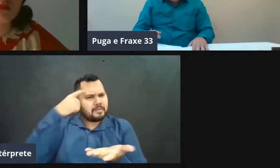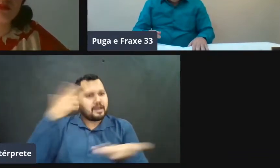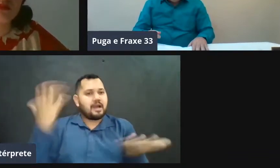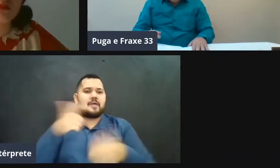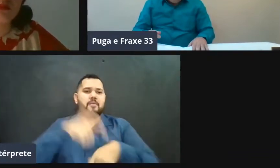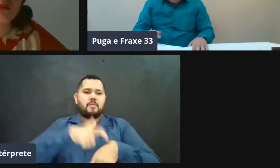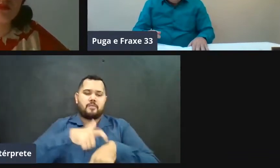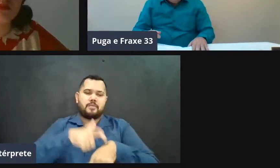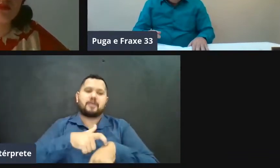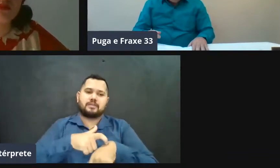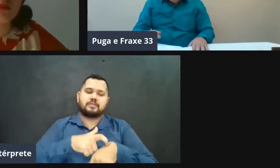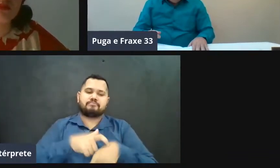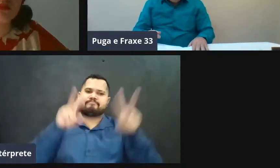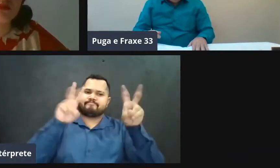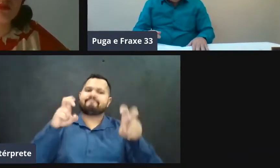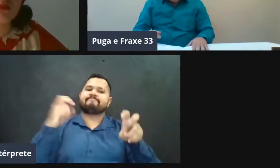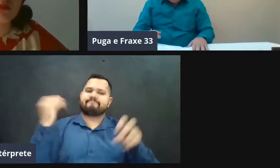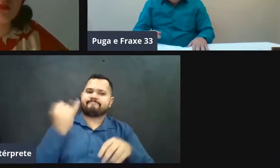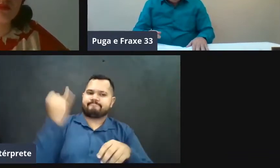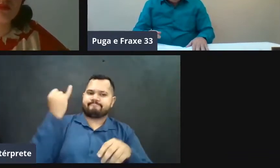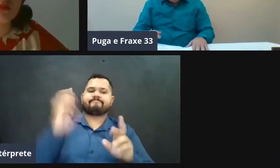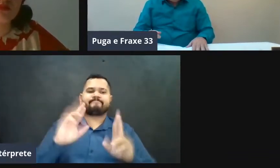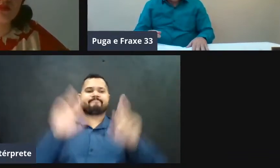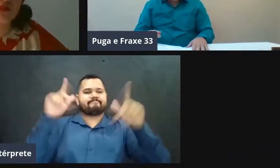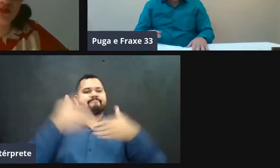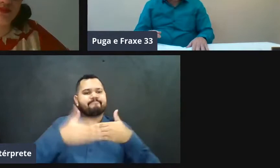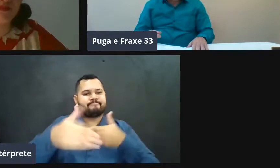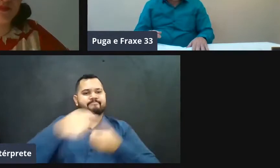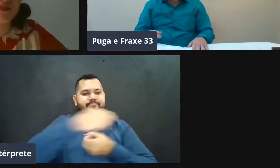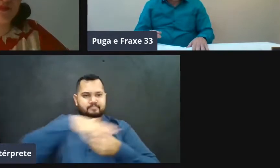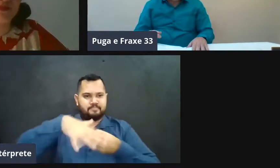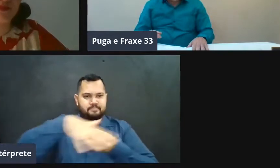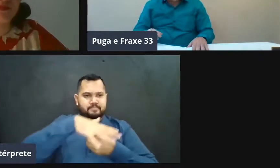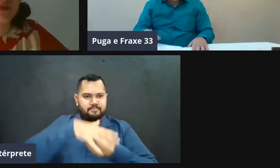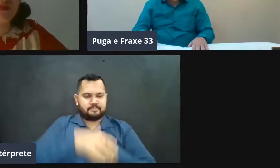uma questão ímpar para a nossa Proeste.